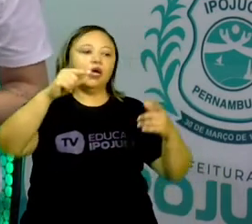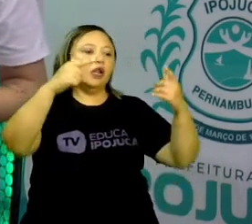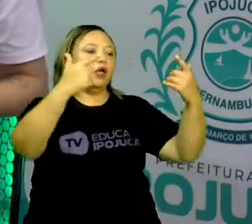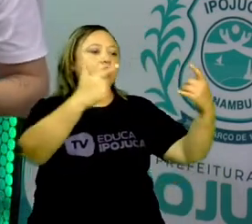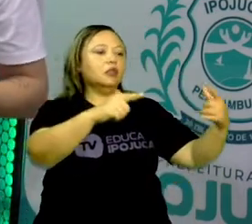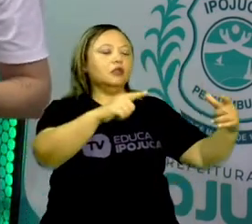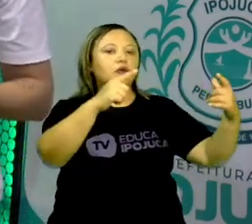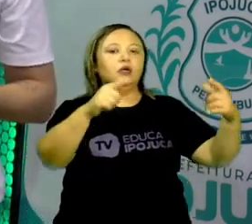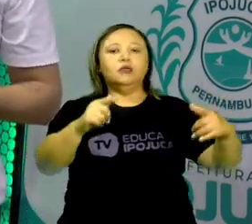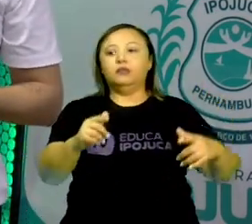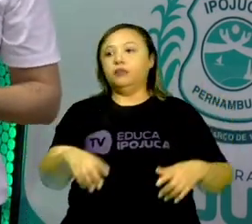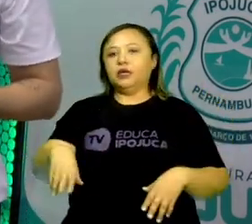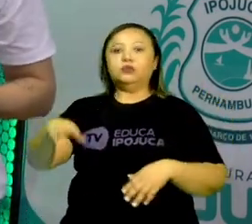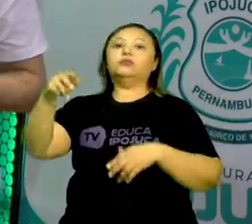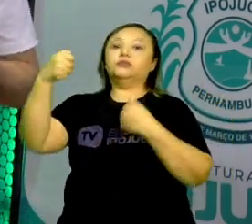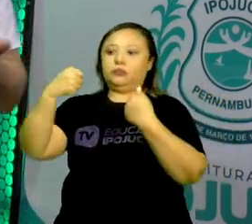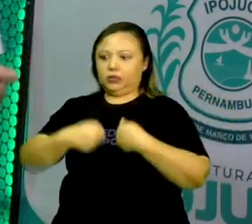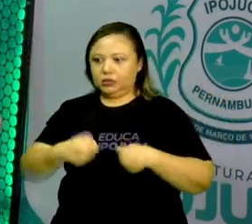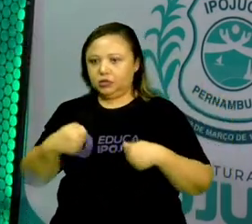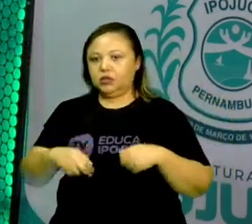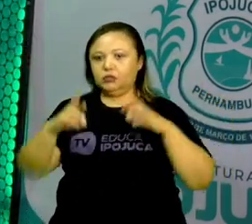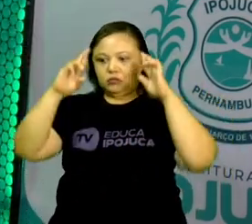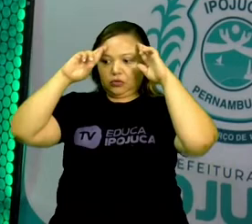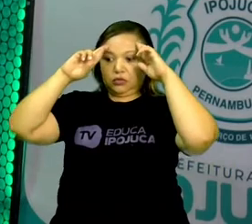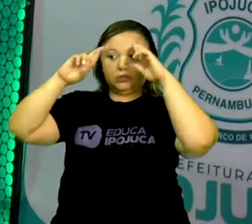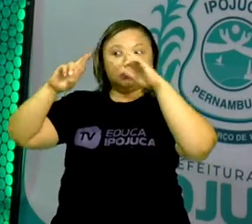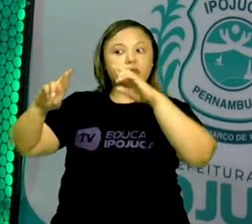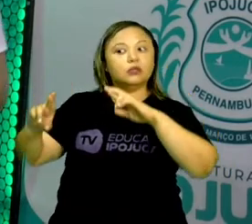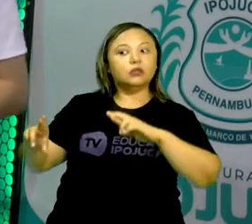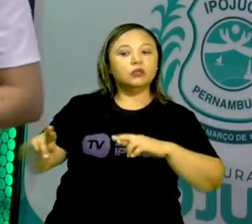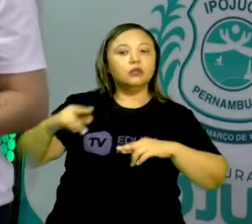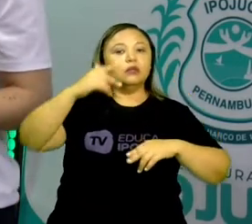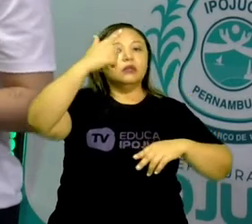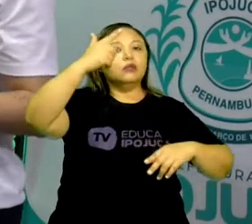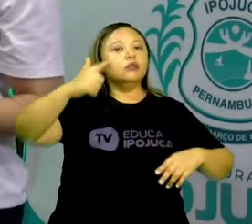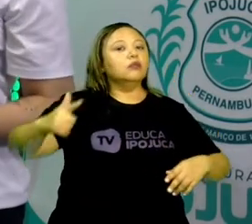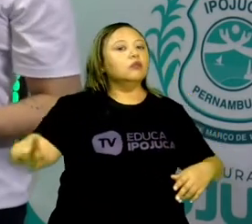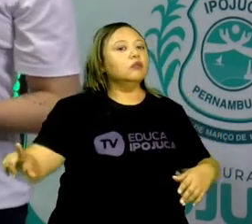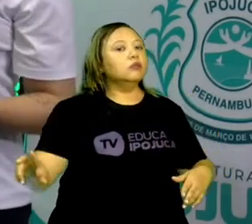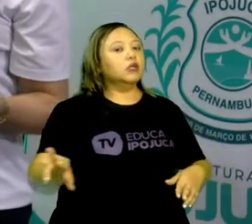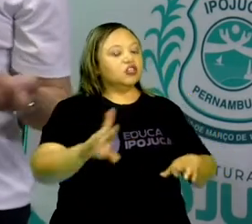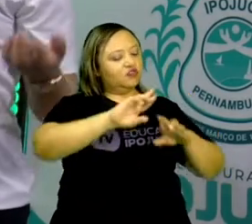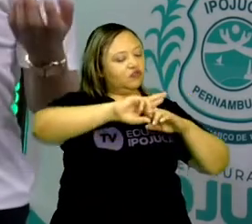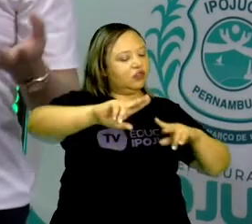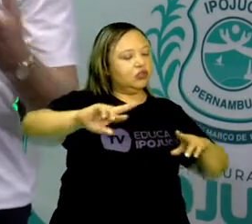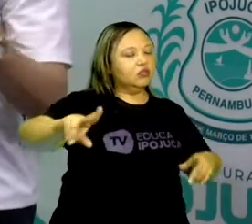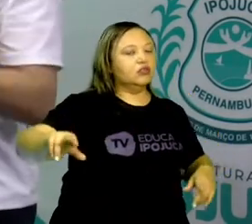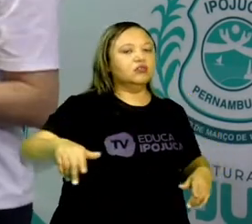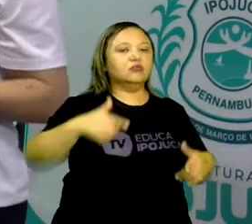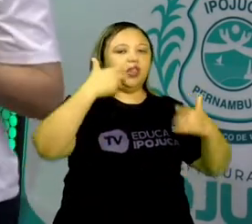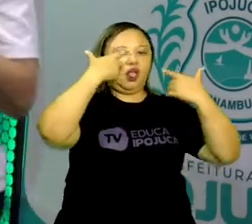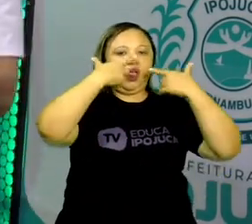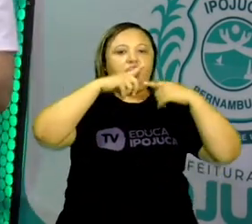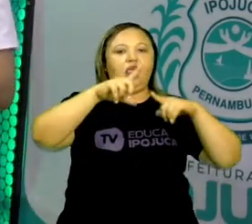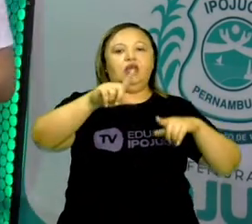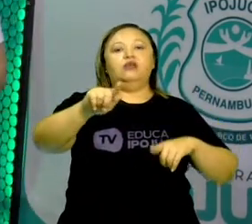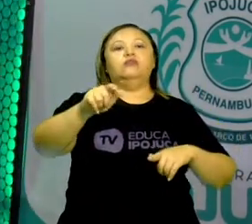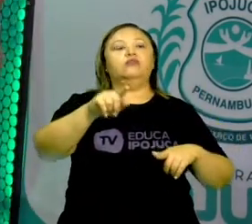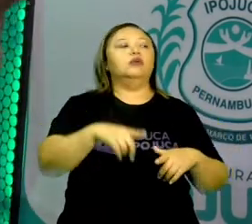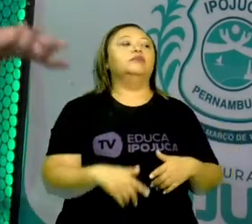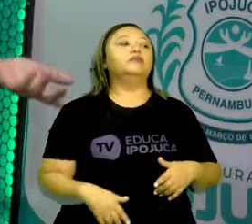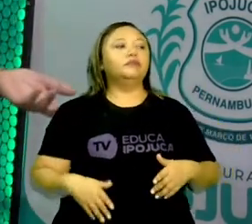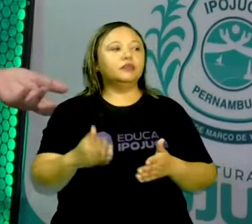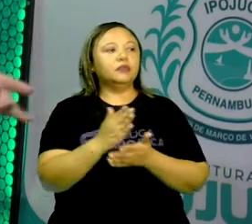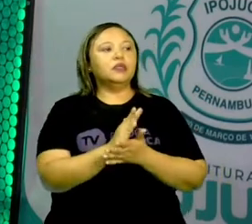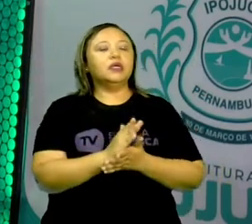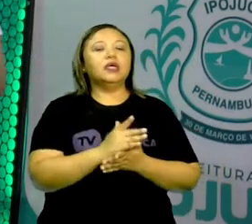as outras variações da língua, certo? E aí, gente, né? Como adequar a norma padrão